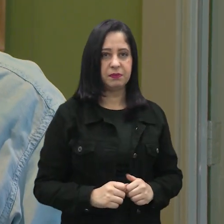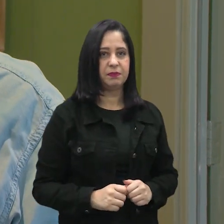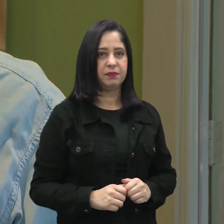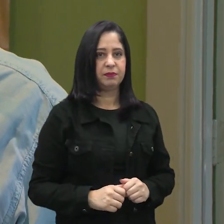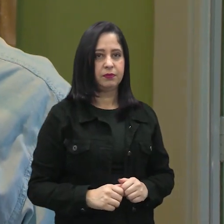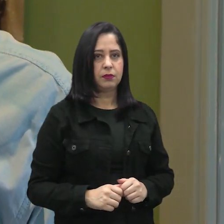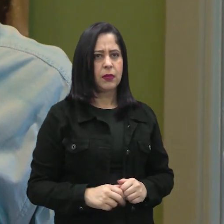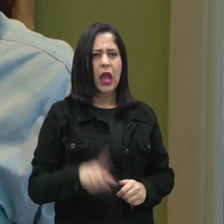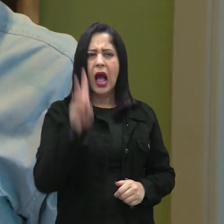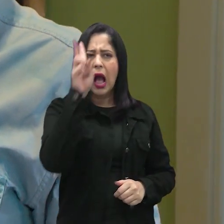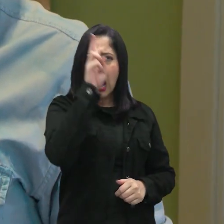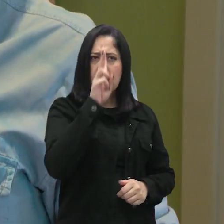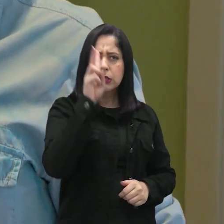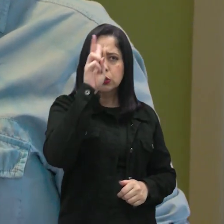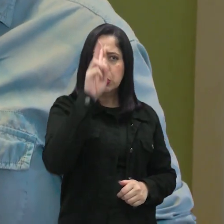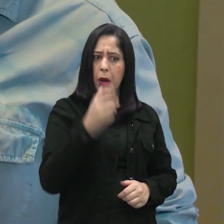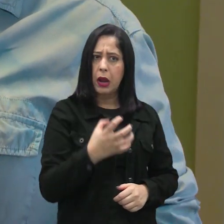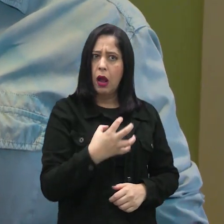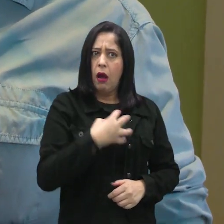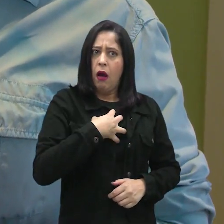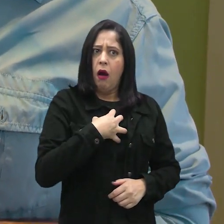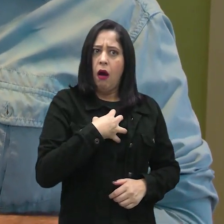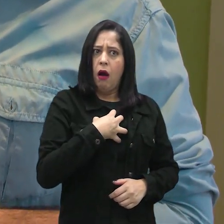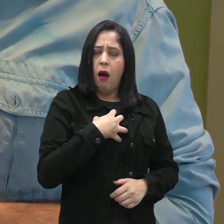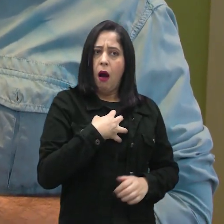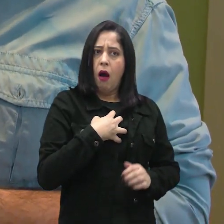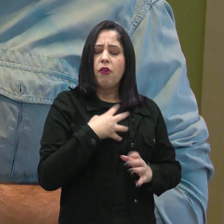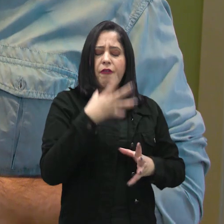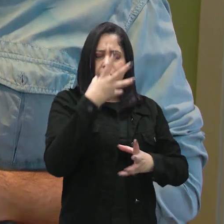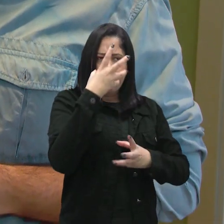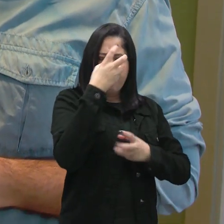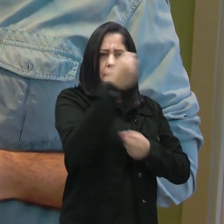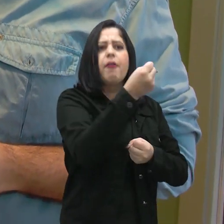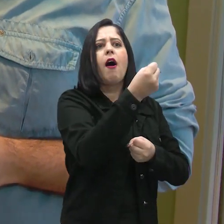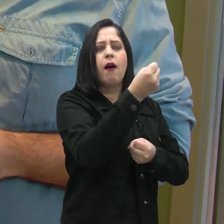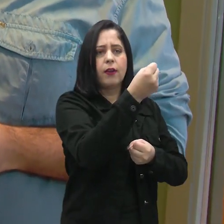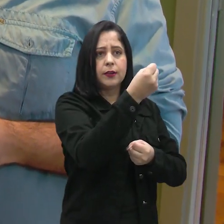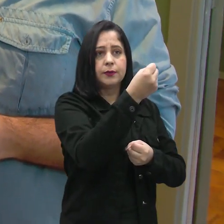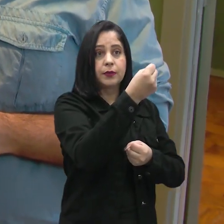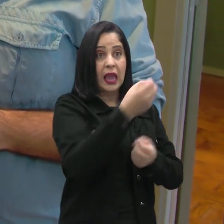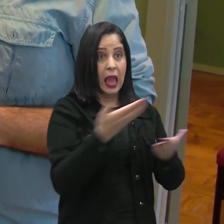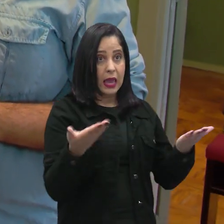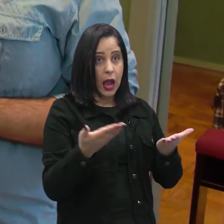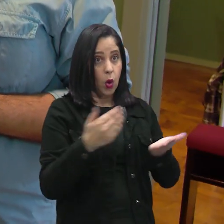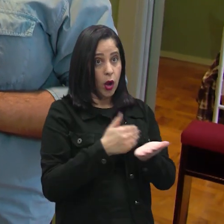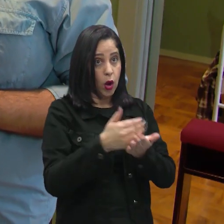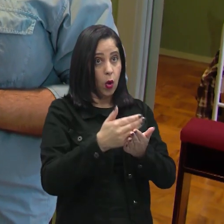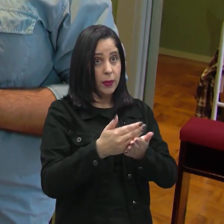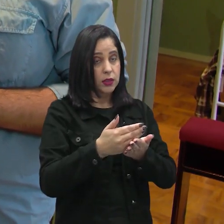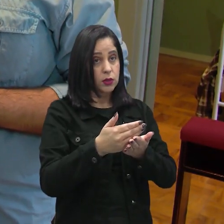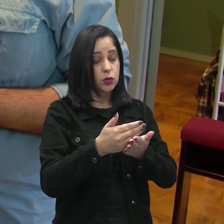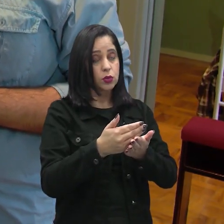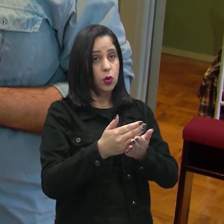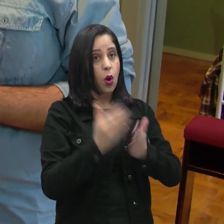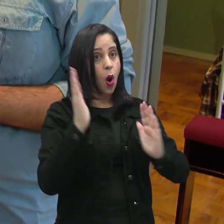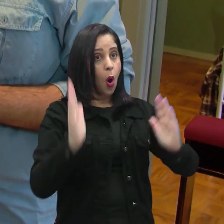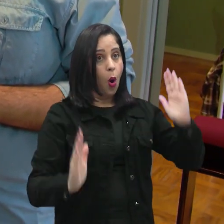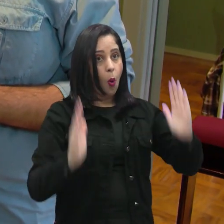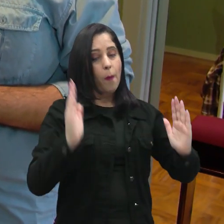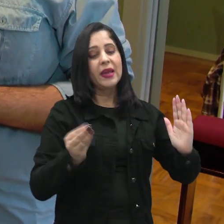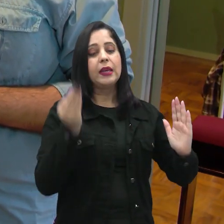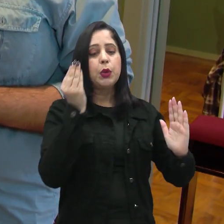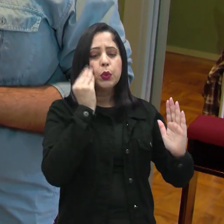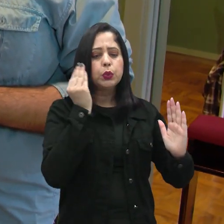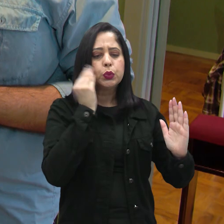mortificar. Uma história muito marcante, de muita fé e que levou inclusive à abertura do processo de beatificação